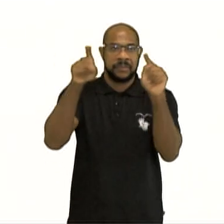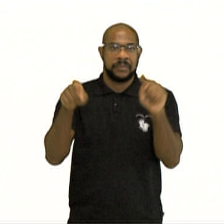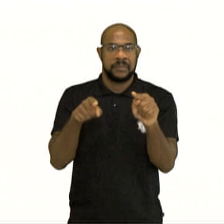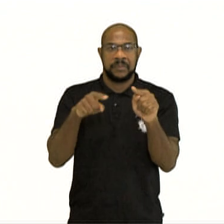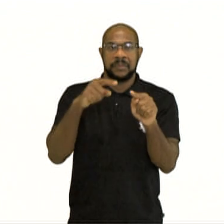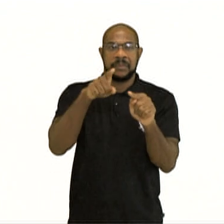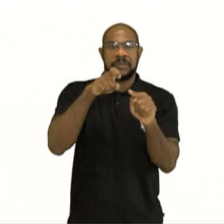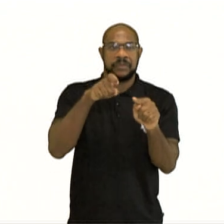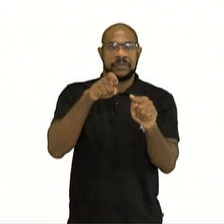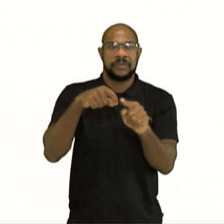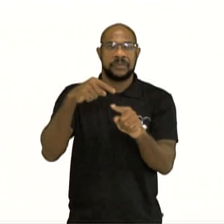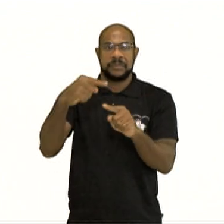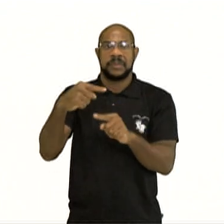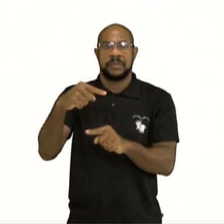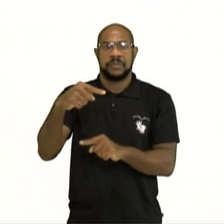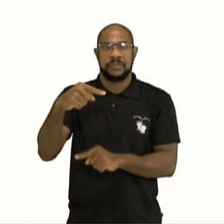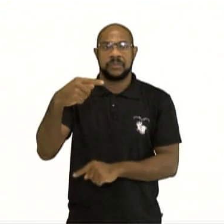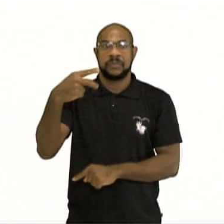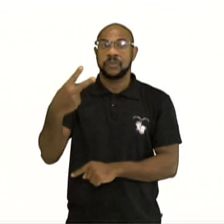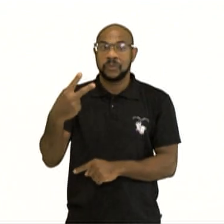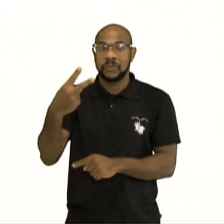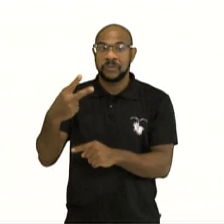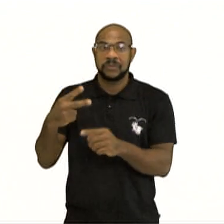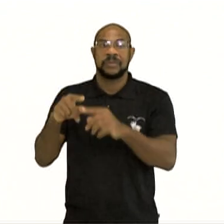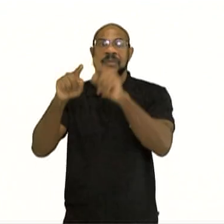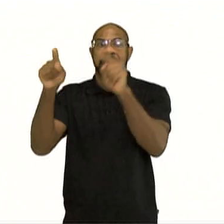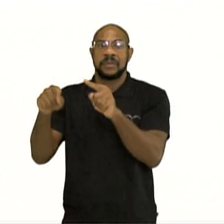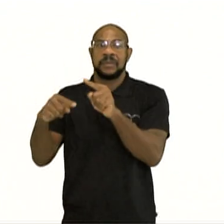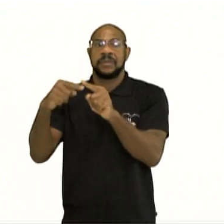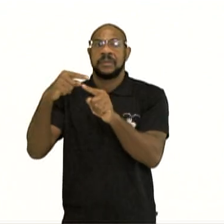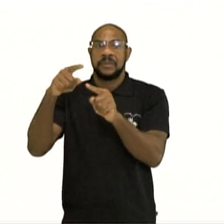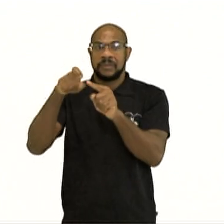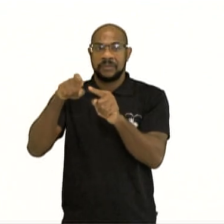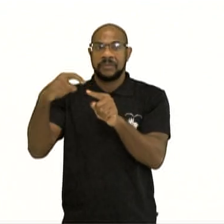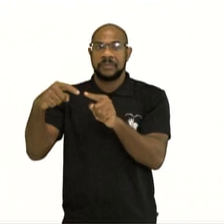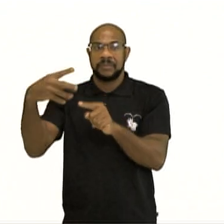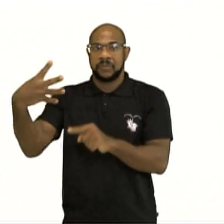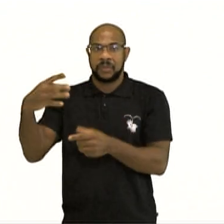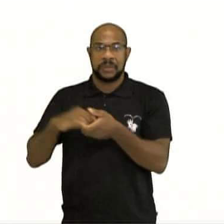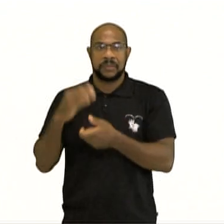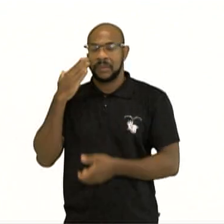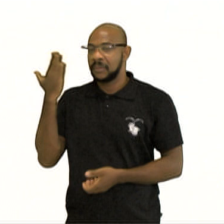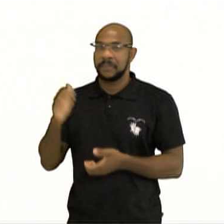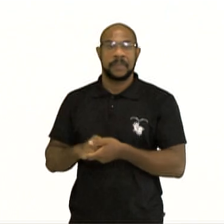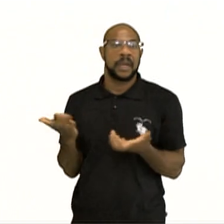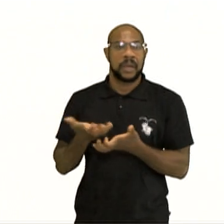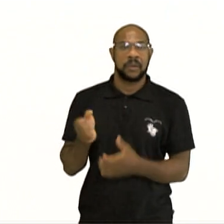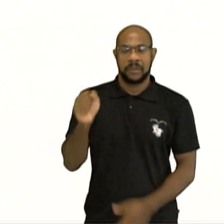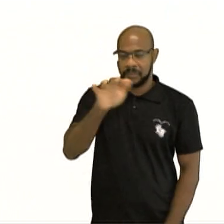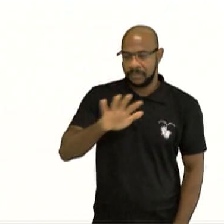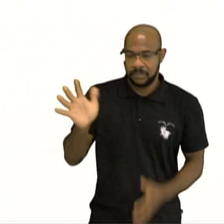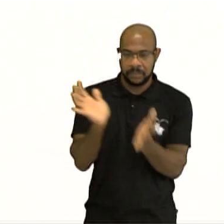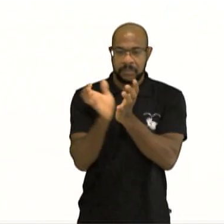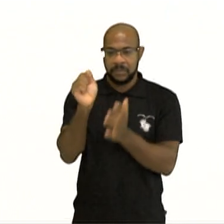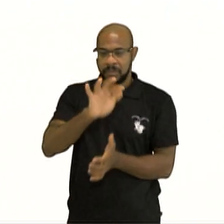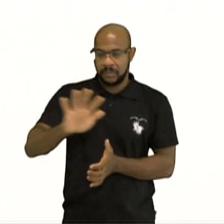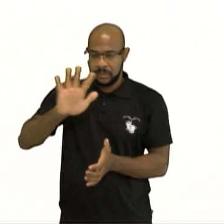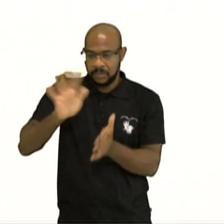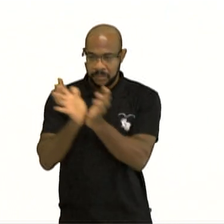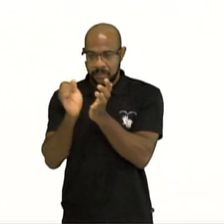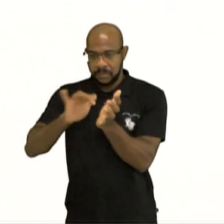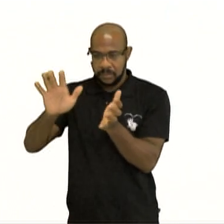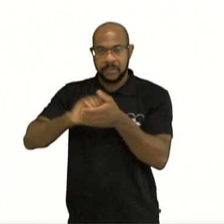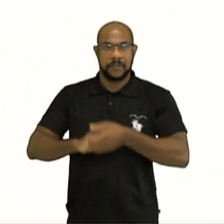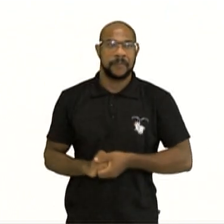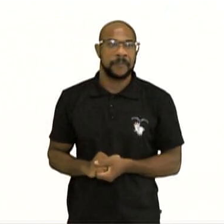multiplicação, vezes x menos 4. Determine o seu conjunto imagem. Então, você tem aqui no exercício 3 a informação do domínio,